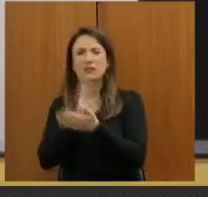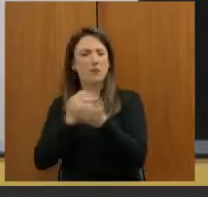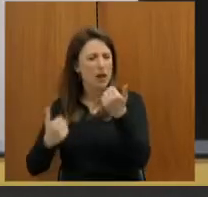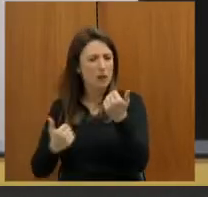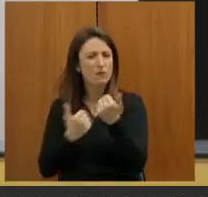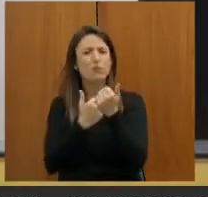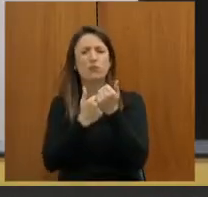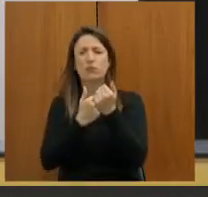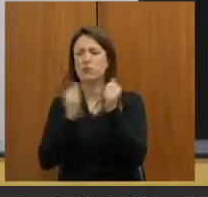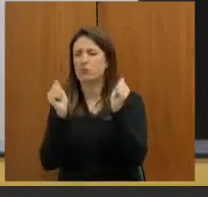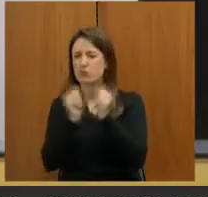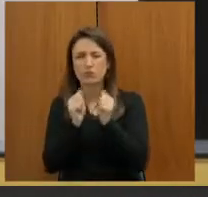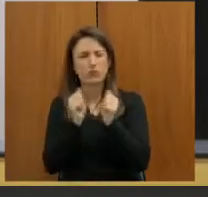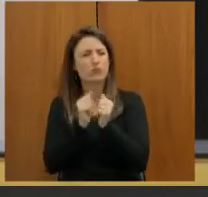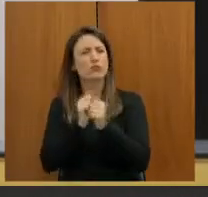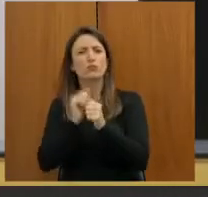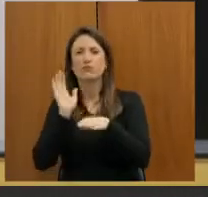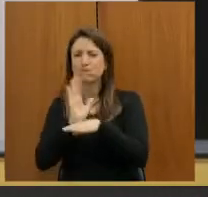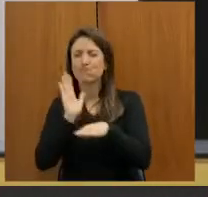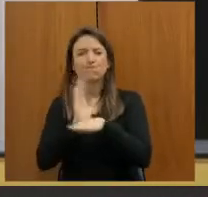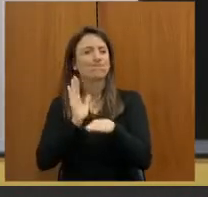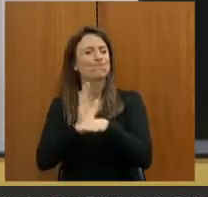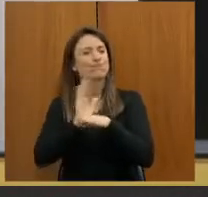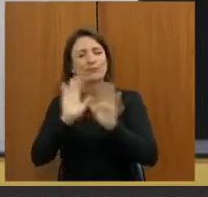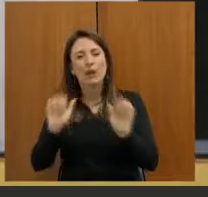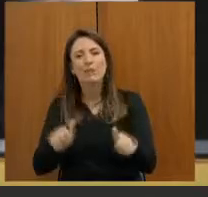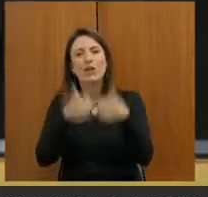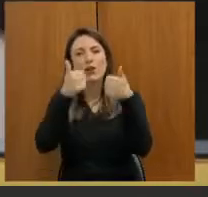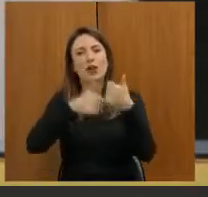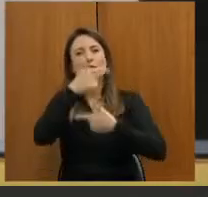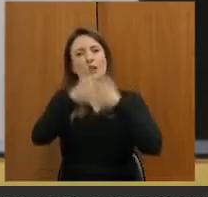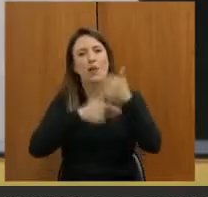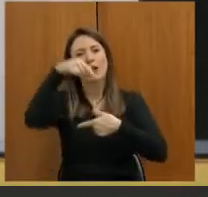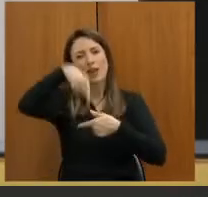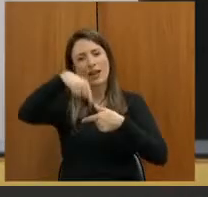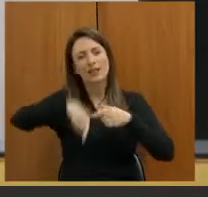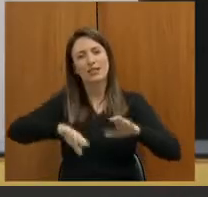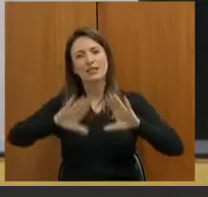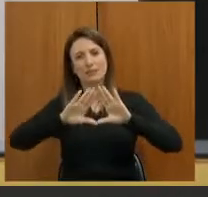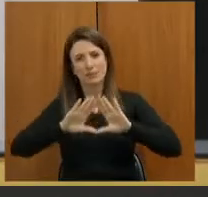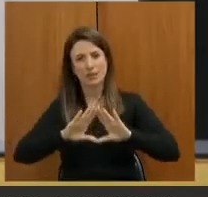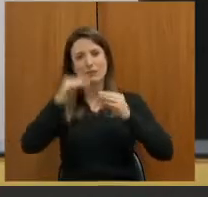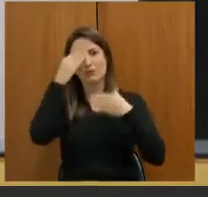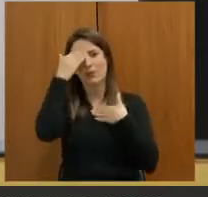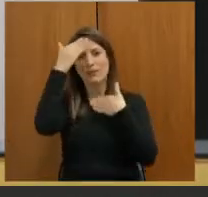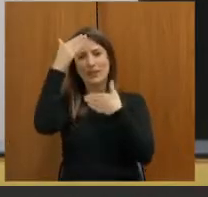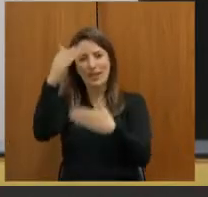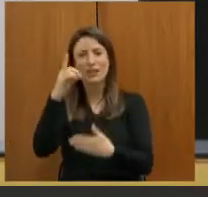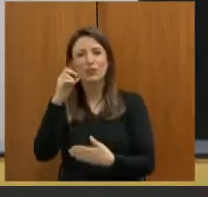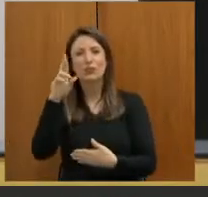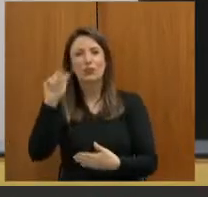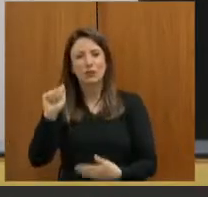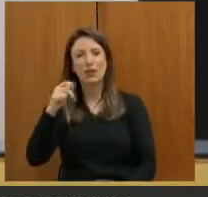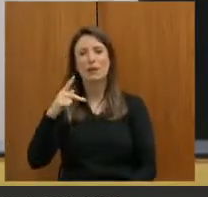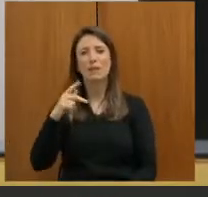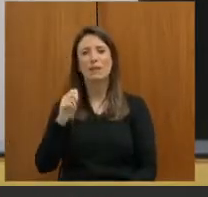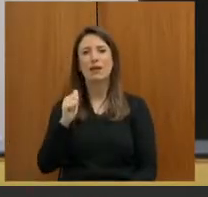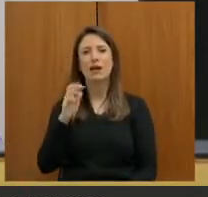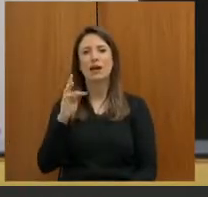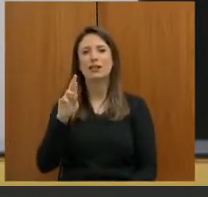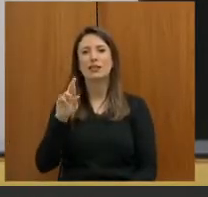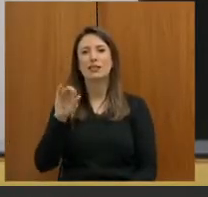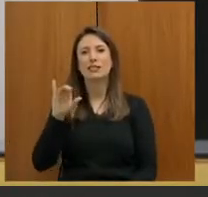a melhorar cada vez mais o nosso trabalho também aqui na Assembleia Legislativa Muito obrigado Doutora Patrícia